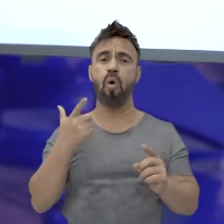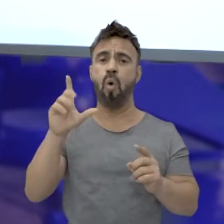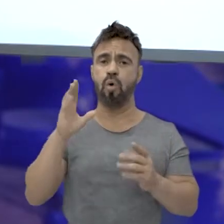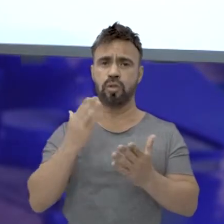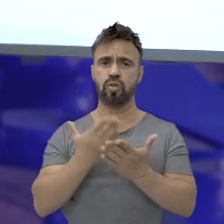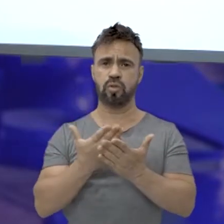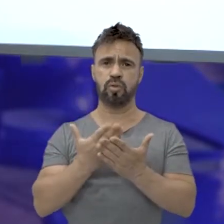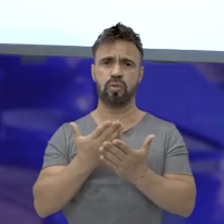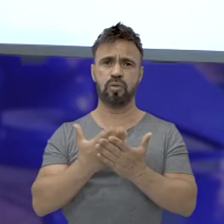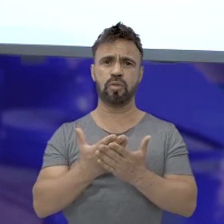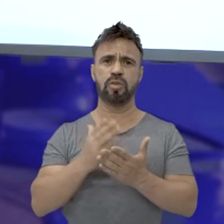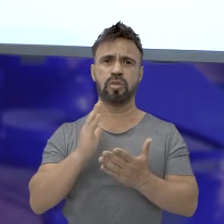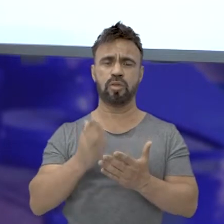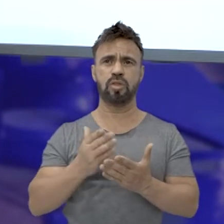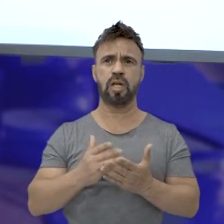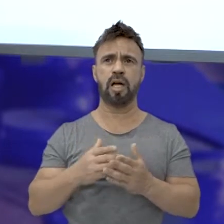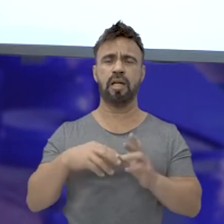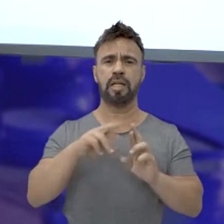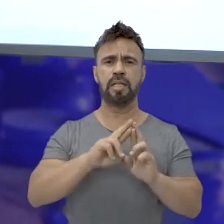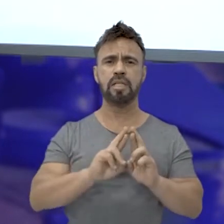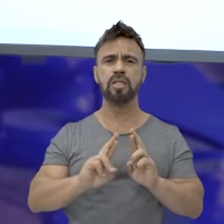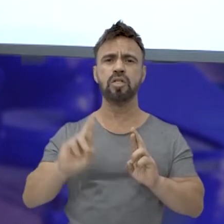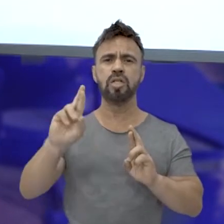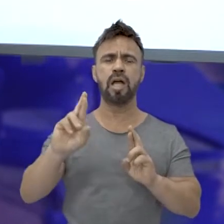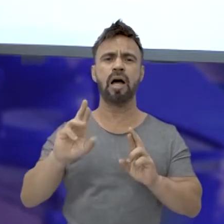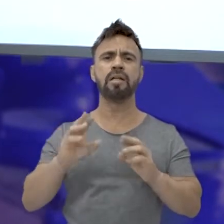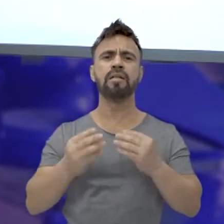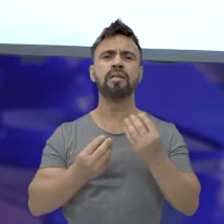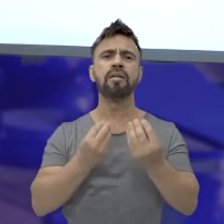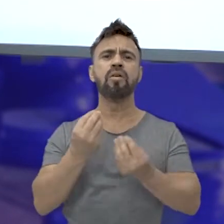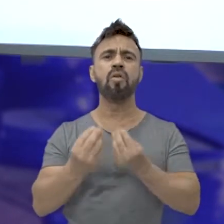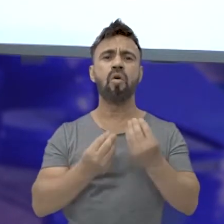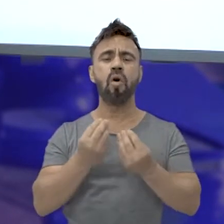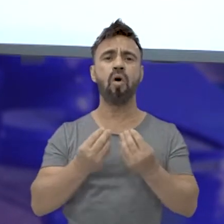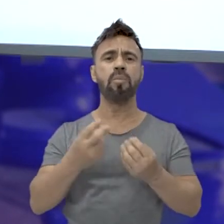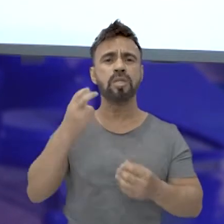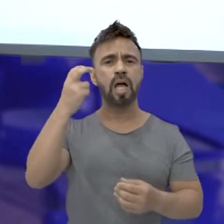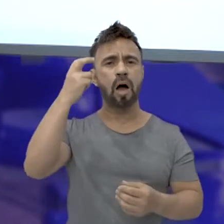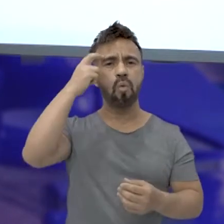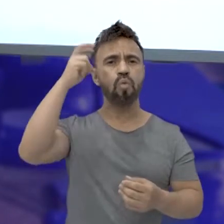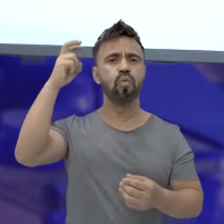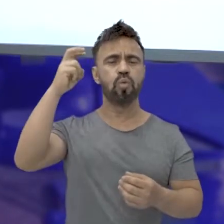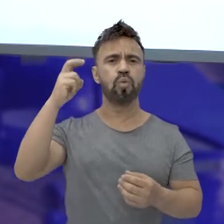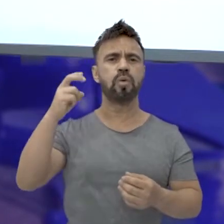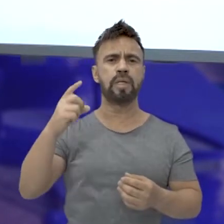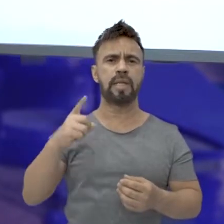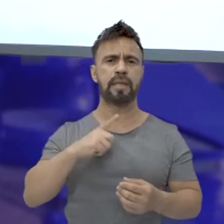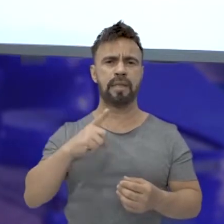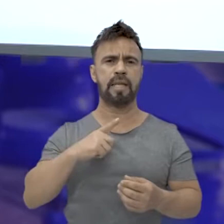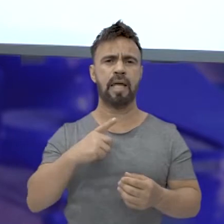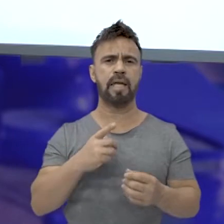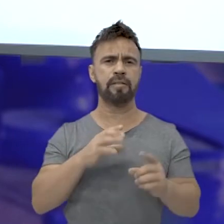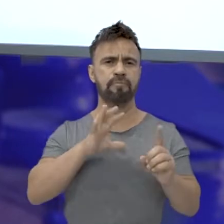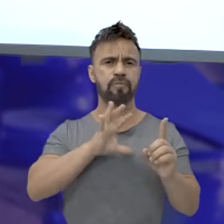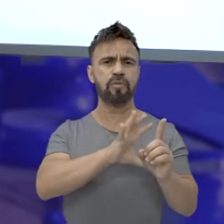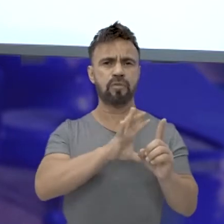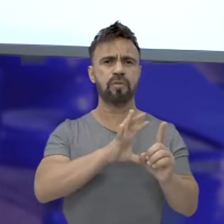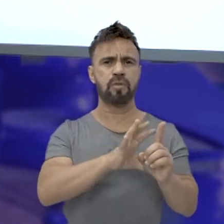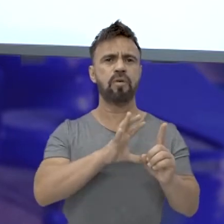aula sobre religiosidade, como a cultura ela está intrínseca